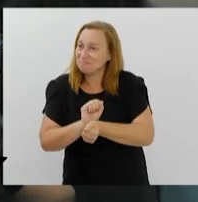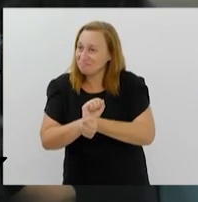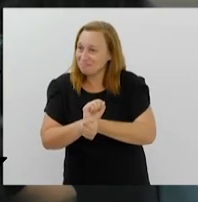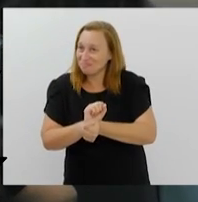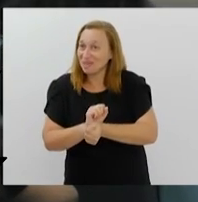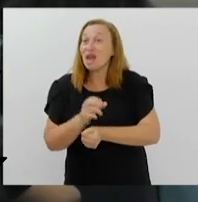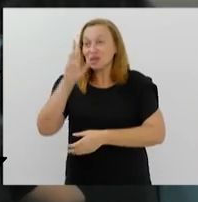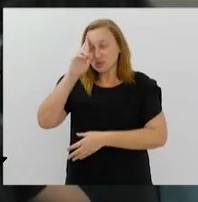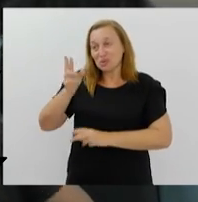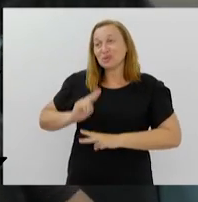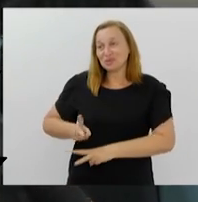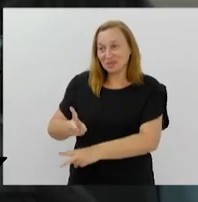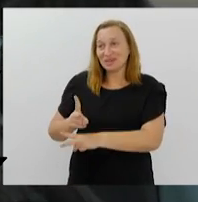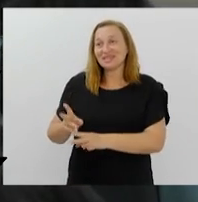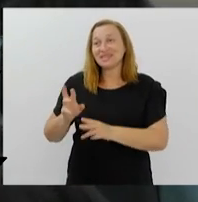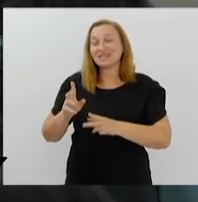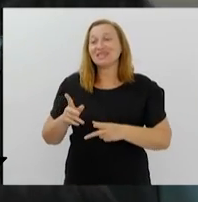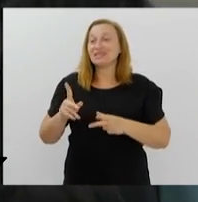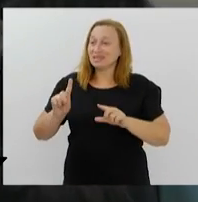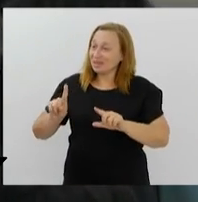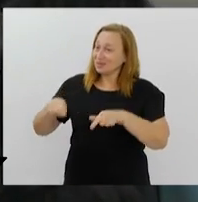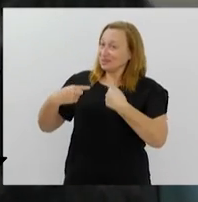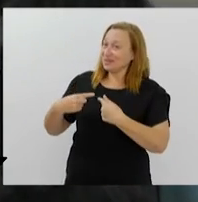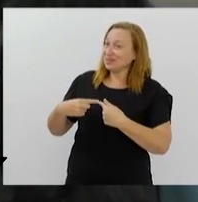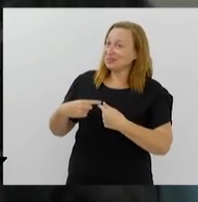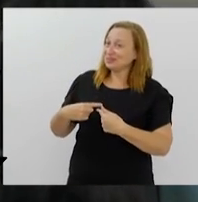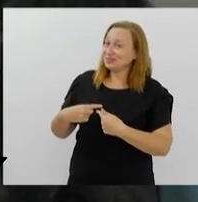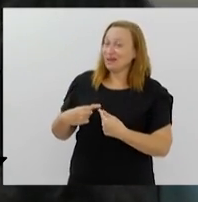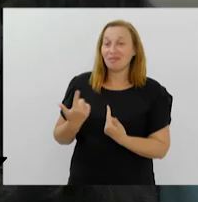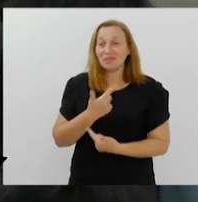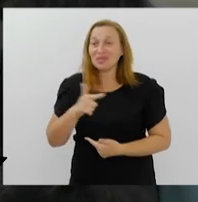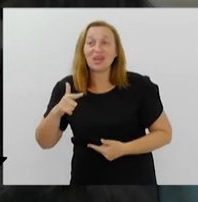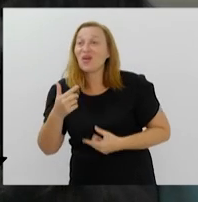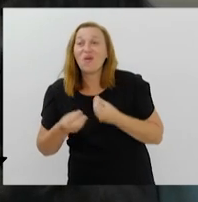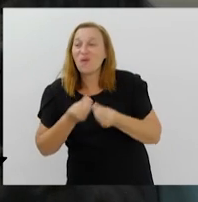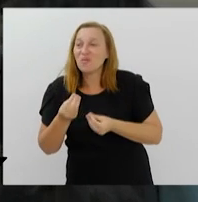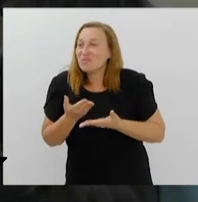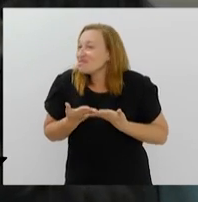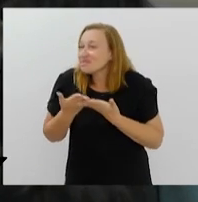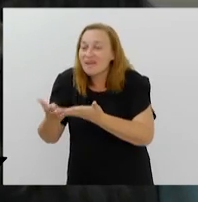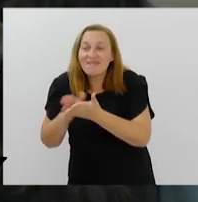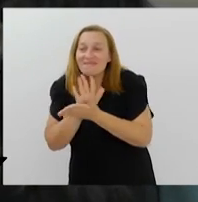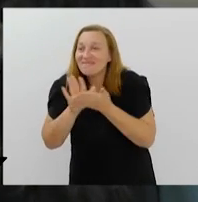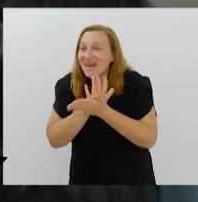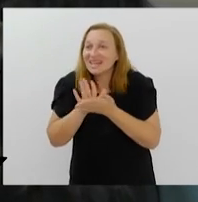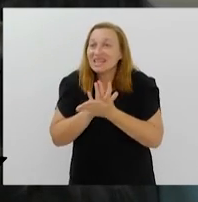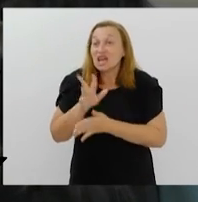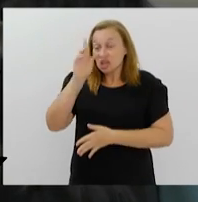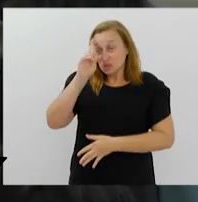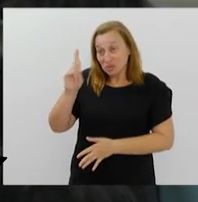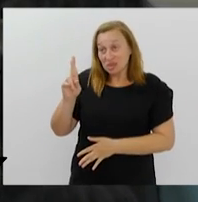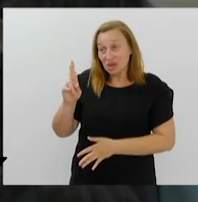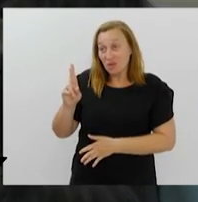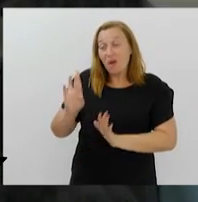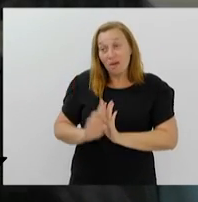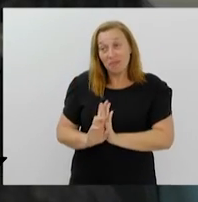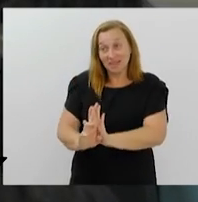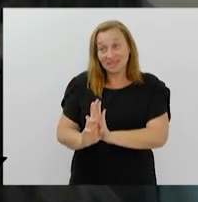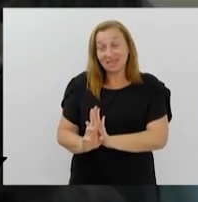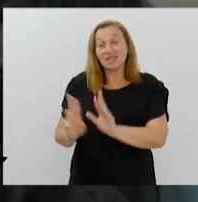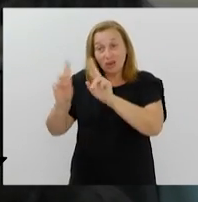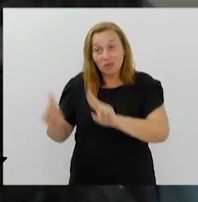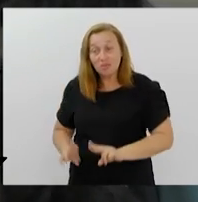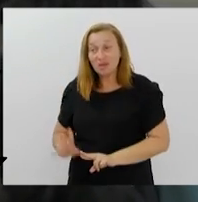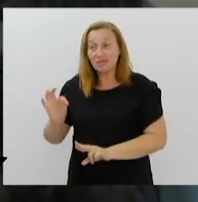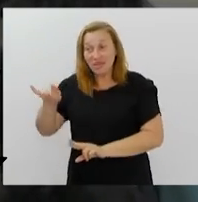aí se o senhor continuar com essa tese o senhor tá Me afrontando Não tem coisa de encaminhar caso nenhum se o senhor é representante da Unimed Ferd a gente tá